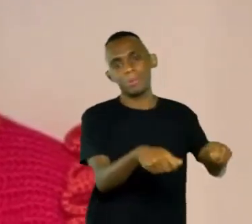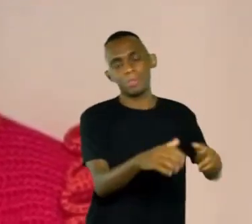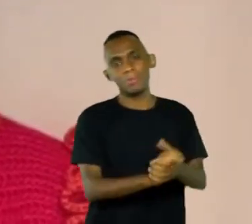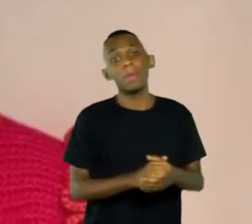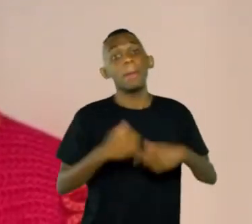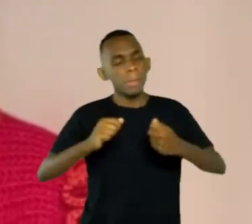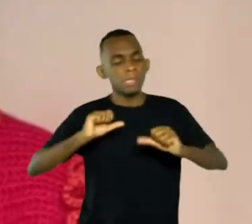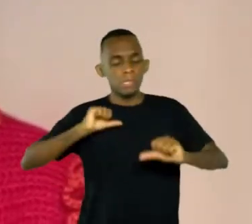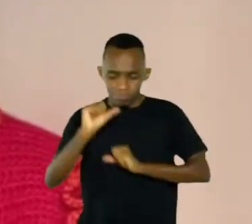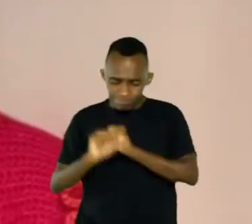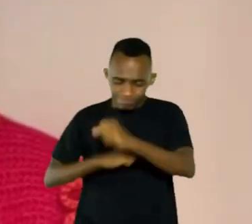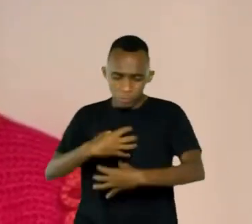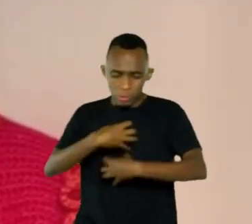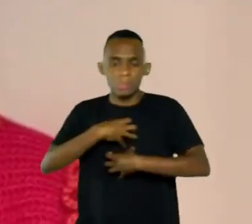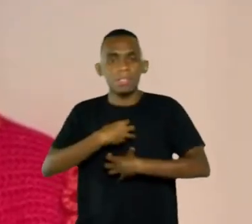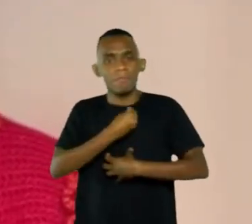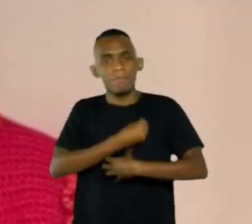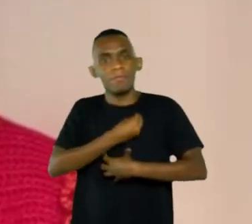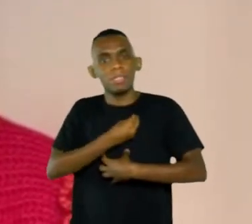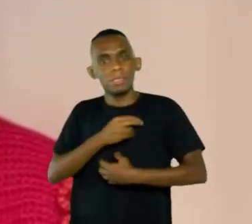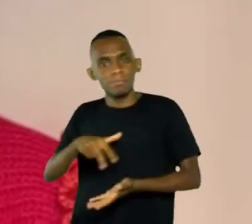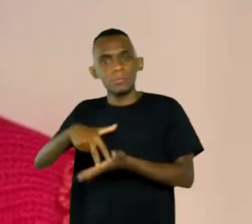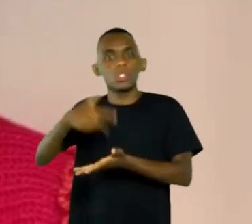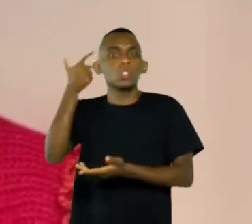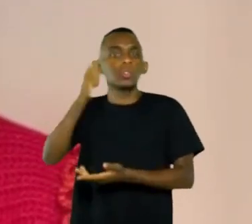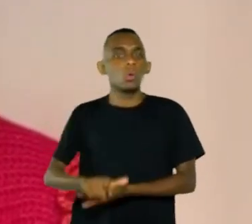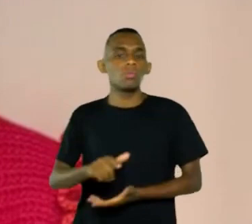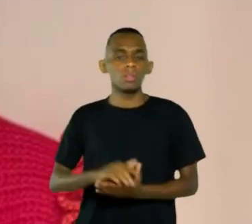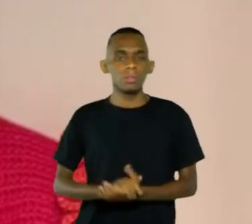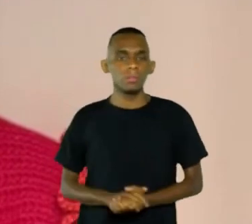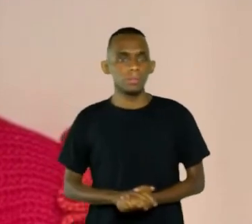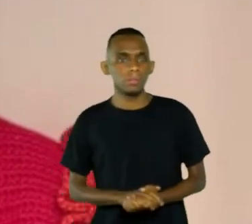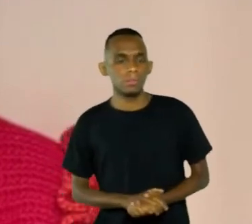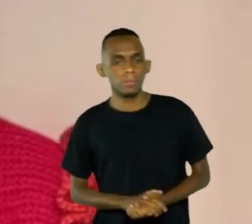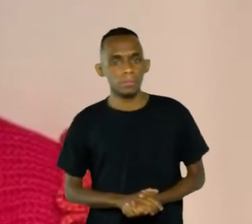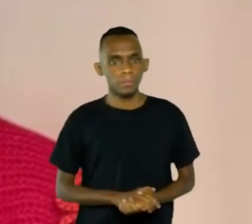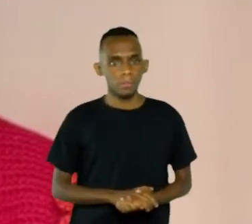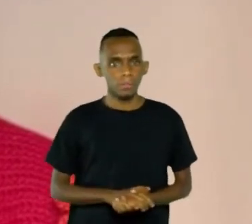dar um jeito de nascer de novo, né? E o jeito que